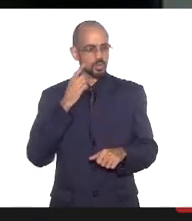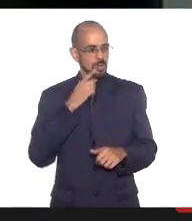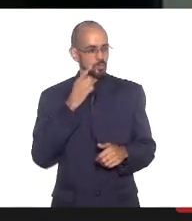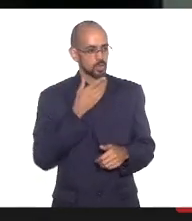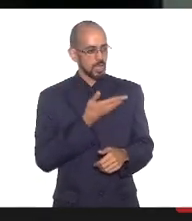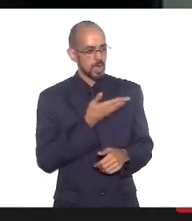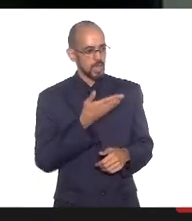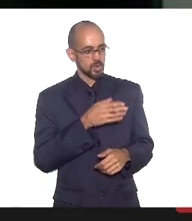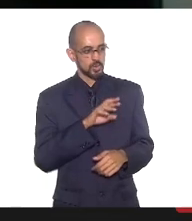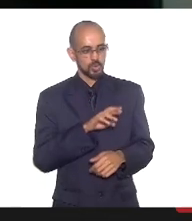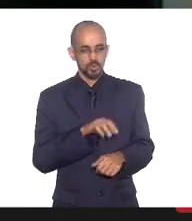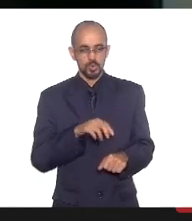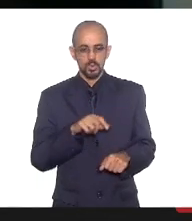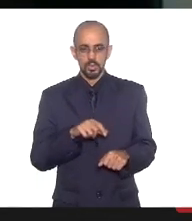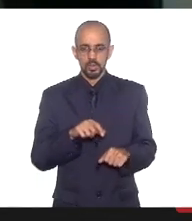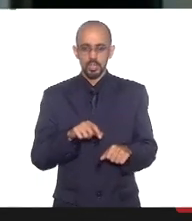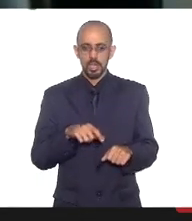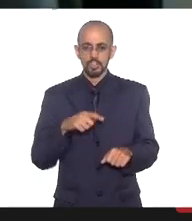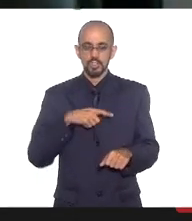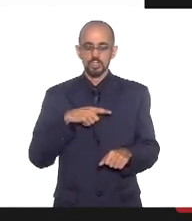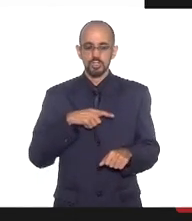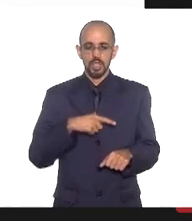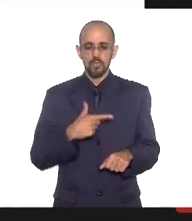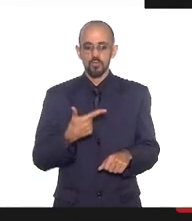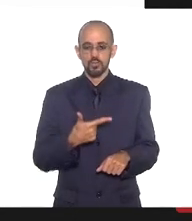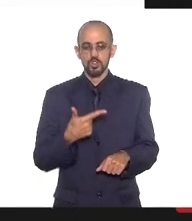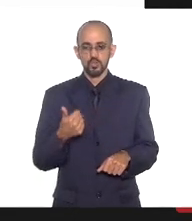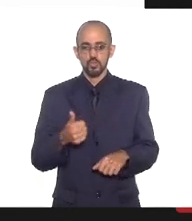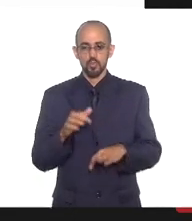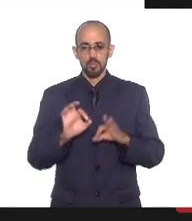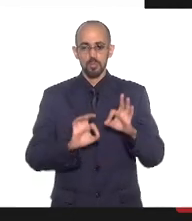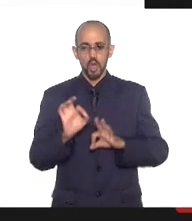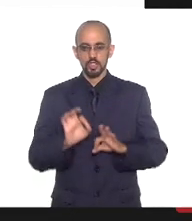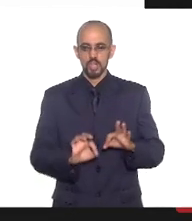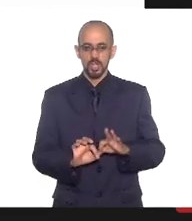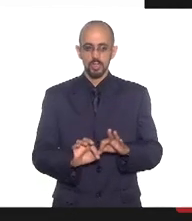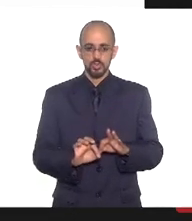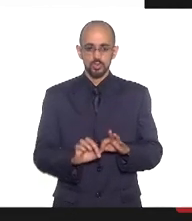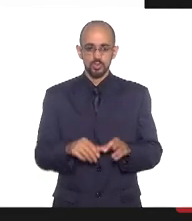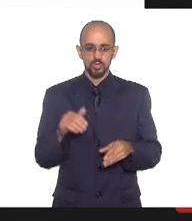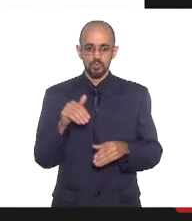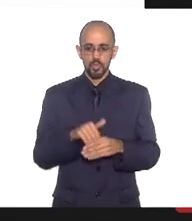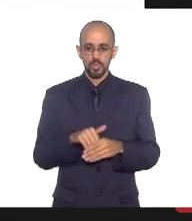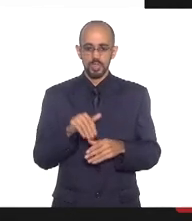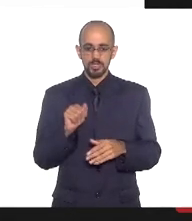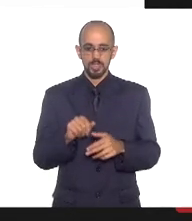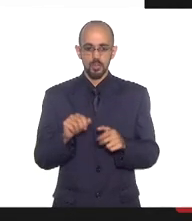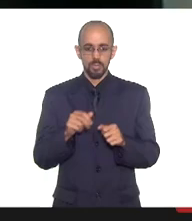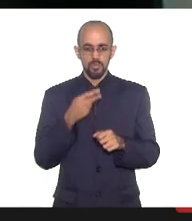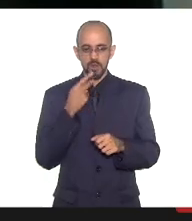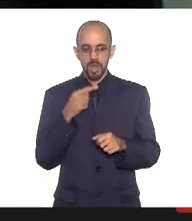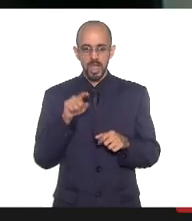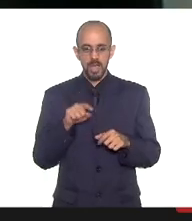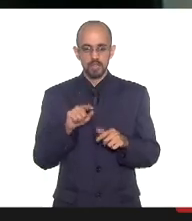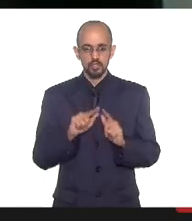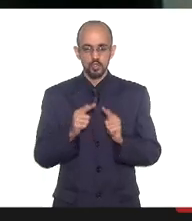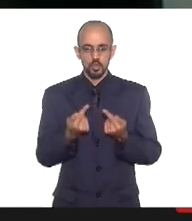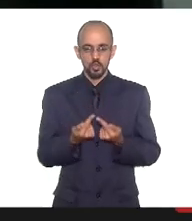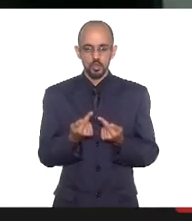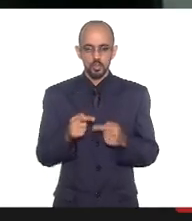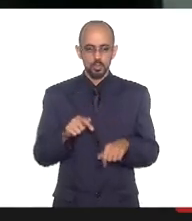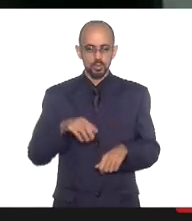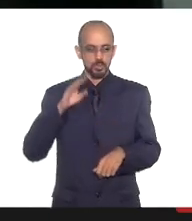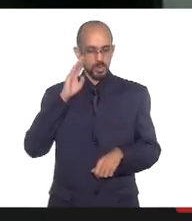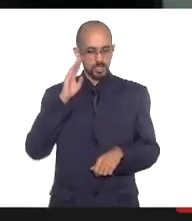tempo tá da Rejane 21 projetos em andamento para tratar de grupos prioritários é para